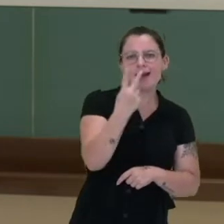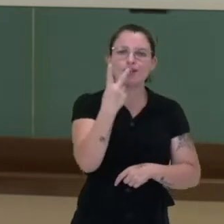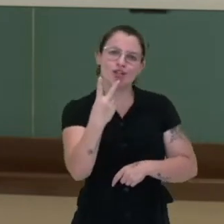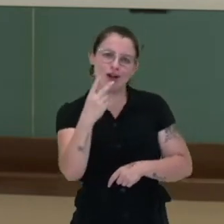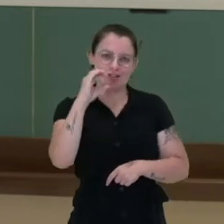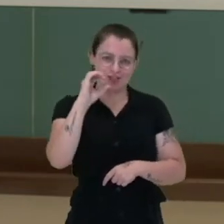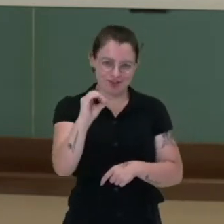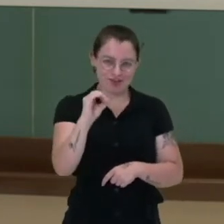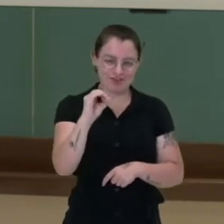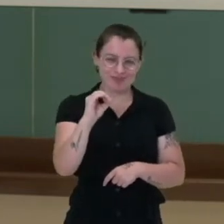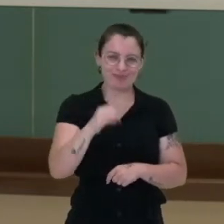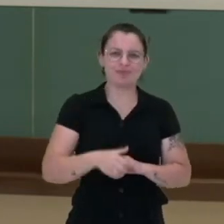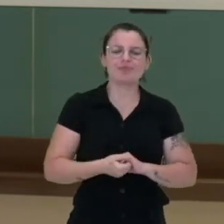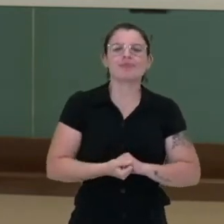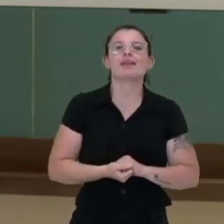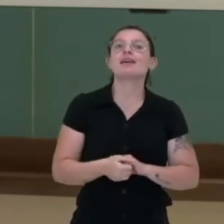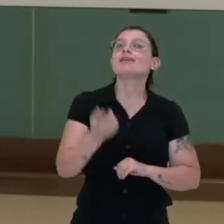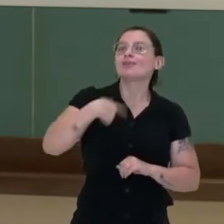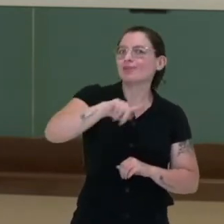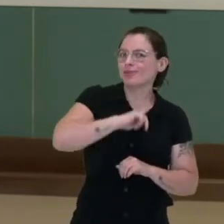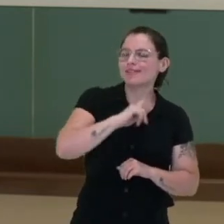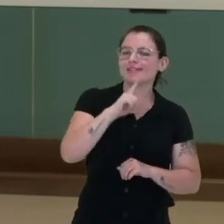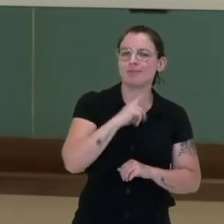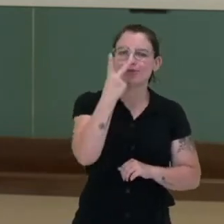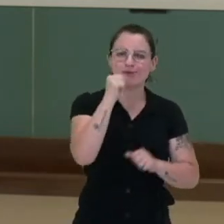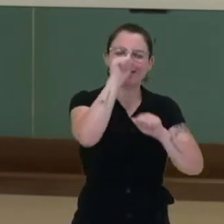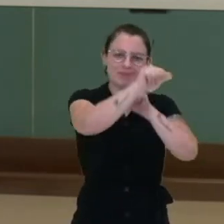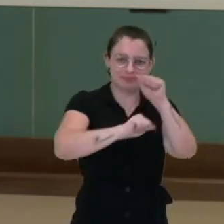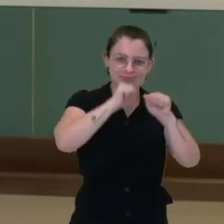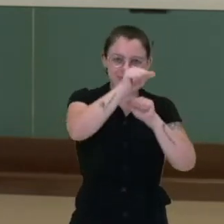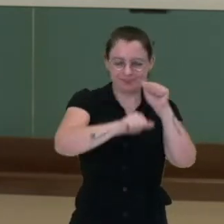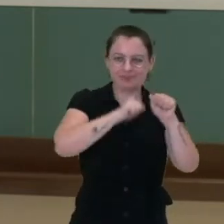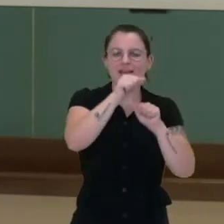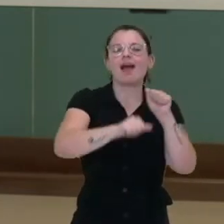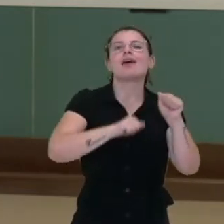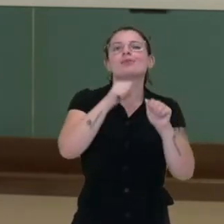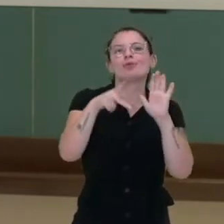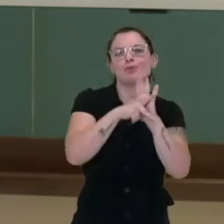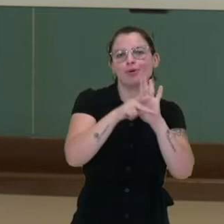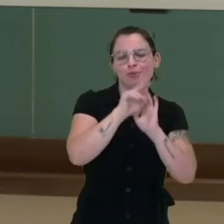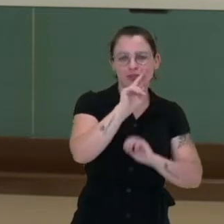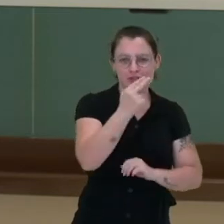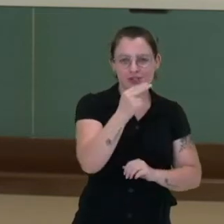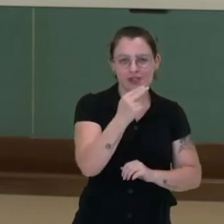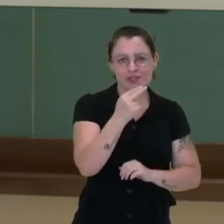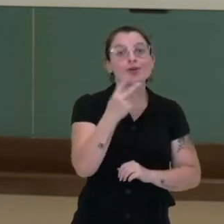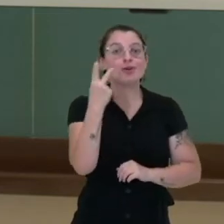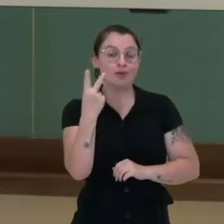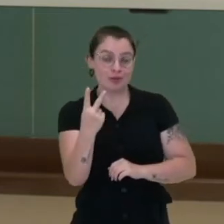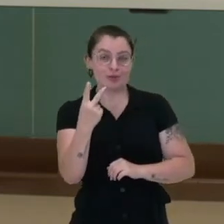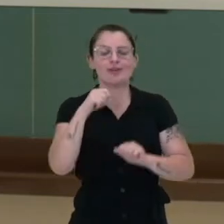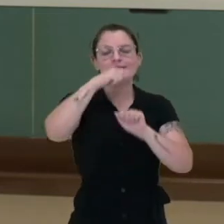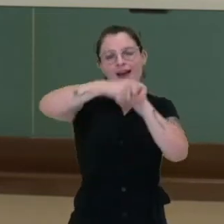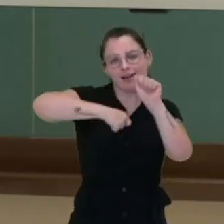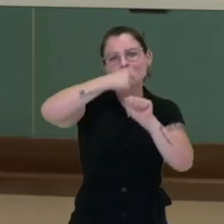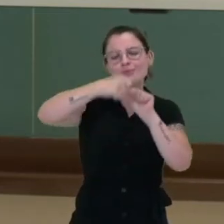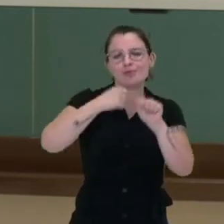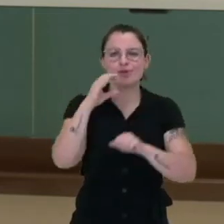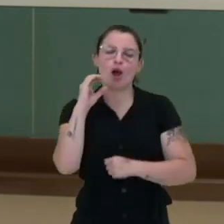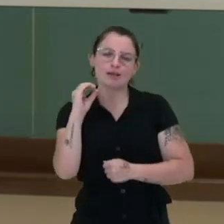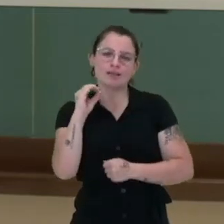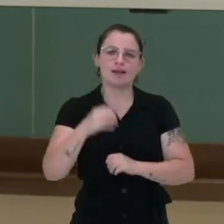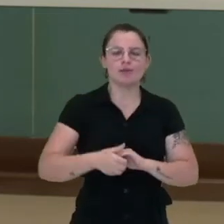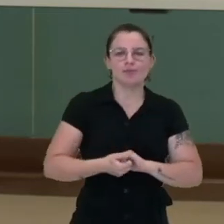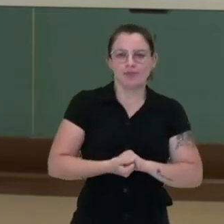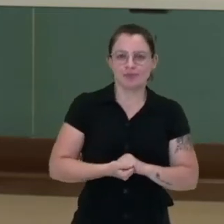H2O, 2 átomos de hidrogênio para 1 átomo de oxigênio. Então, nas transformações químicas, eu tenho